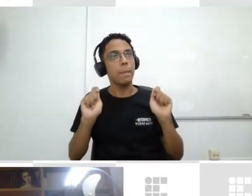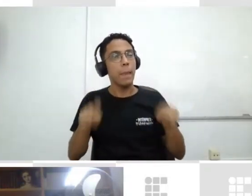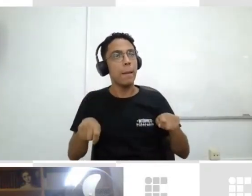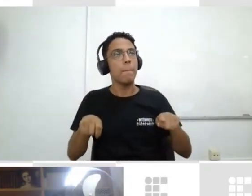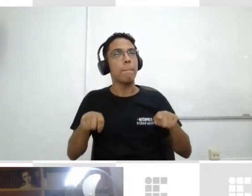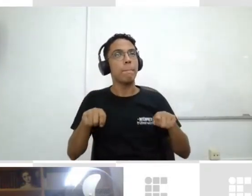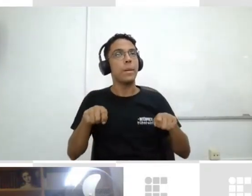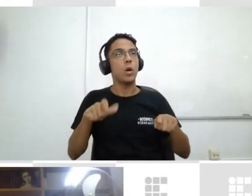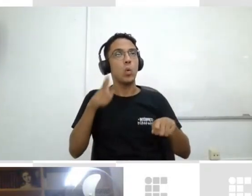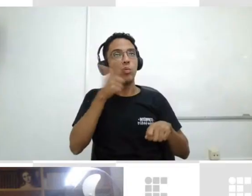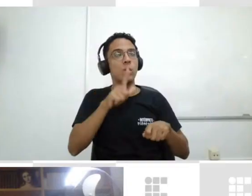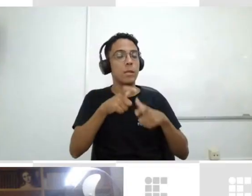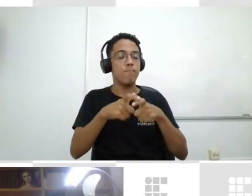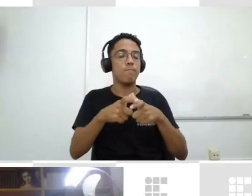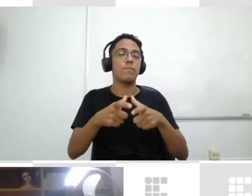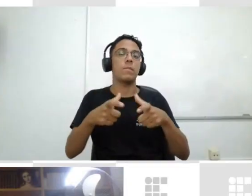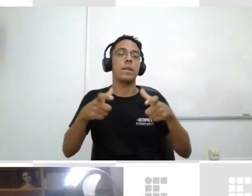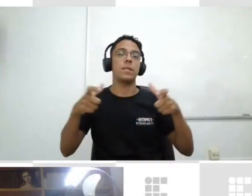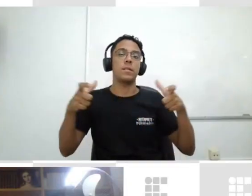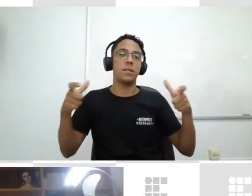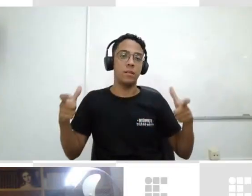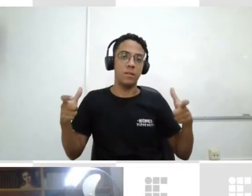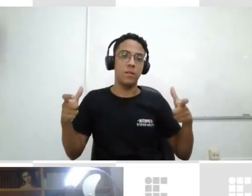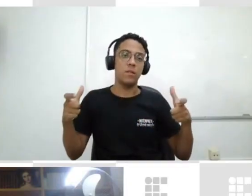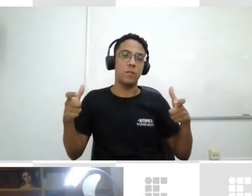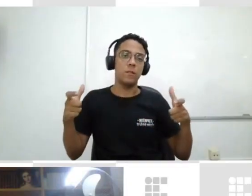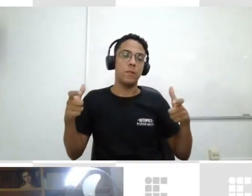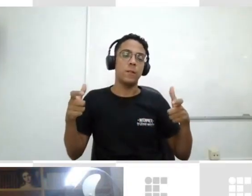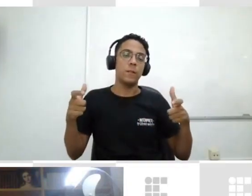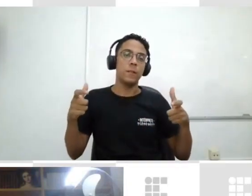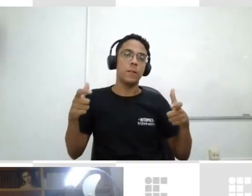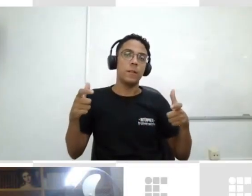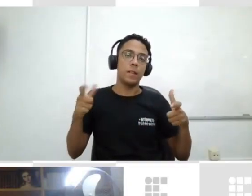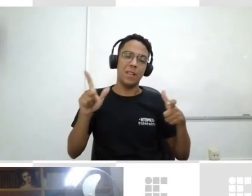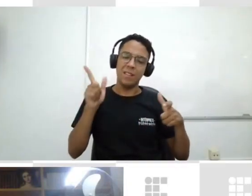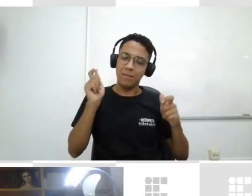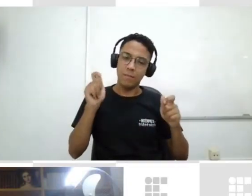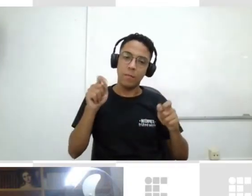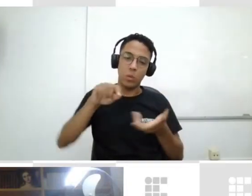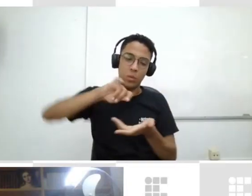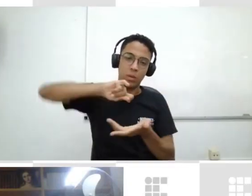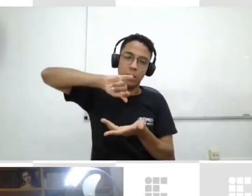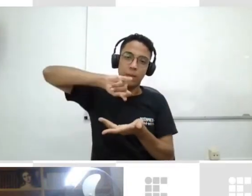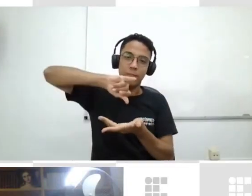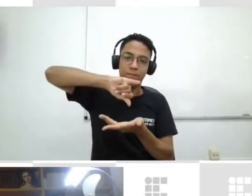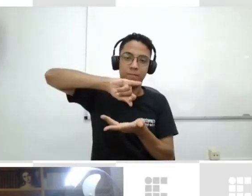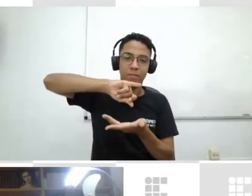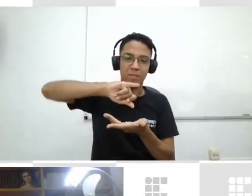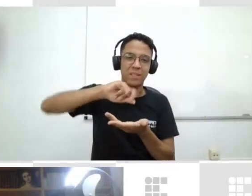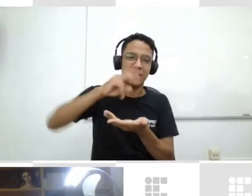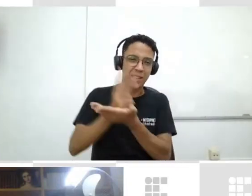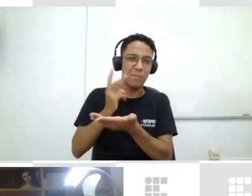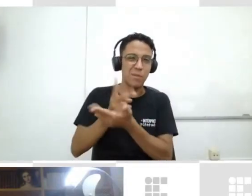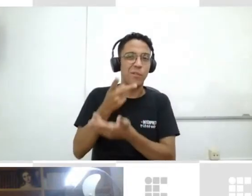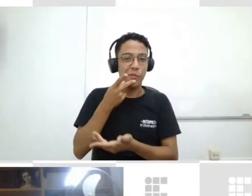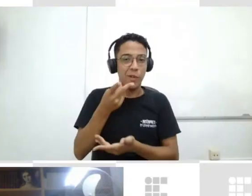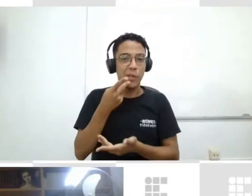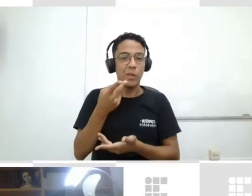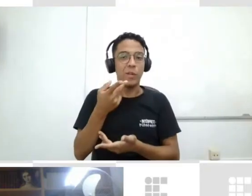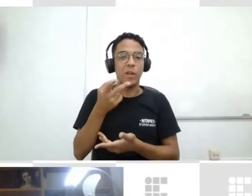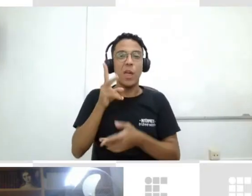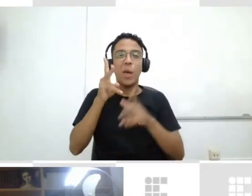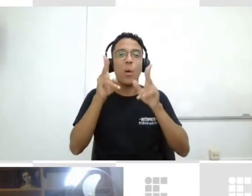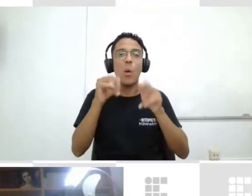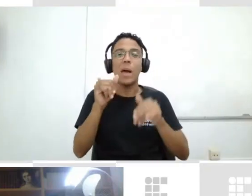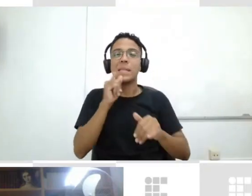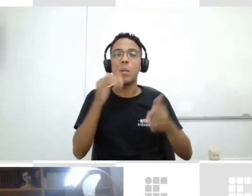expansão, né, que é intrinsecamente expansivo. Né? O capitalismo, como falam muito disso, né, como aquela bicicleta, né,